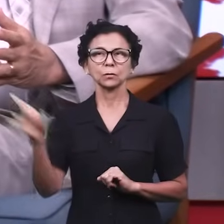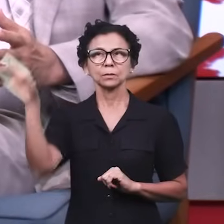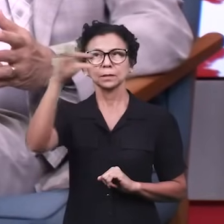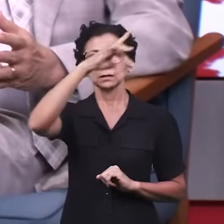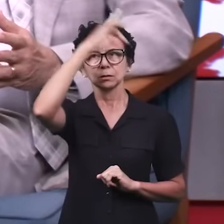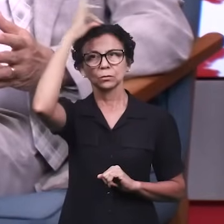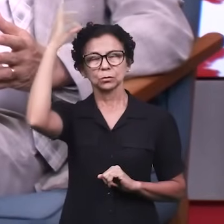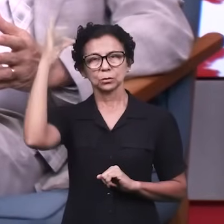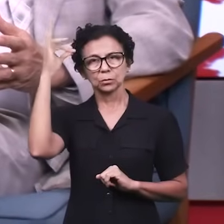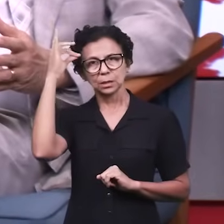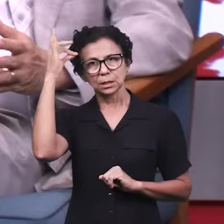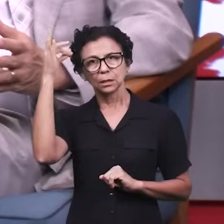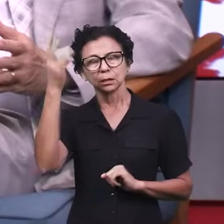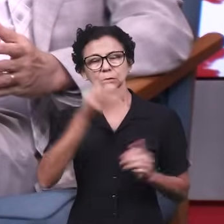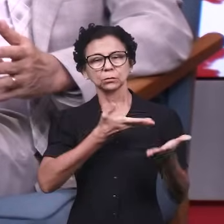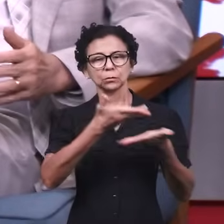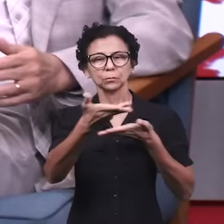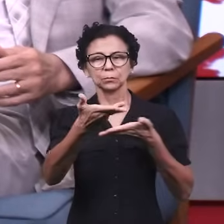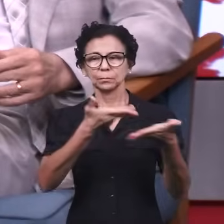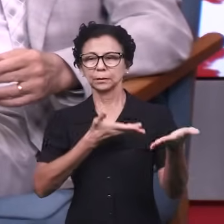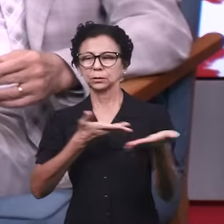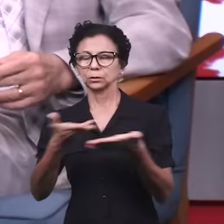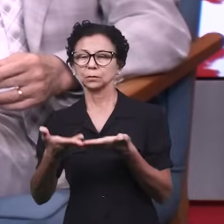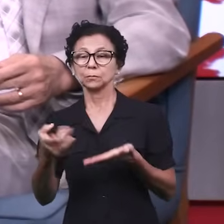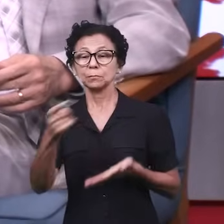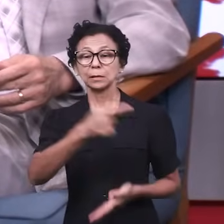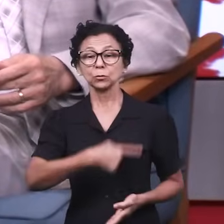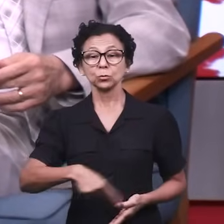Mas todos entendiam na sua